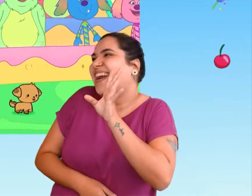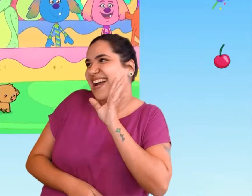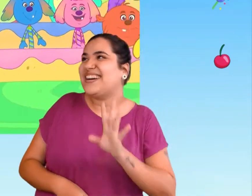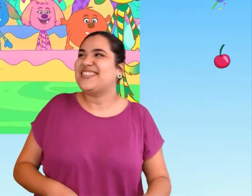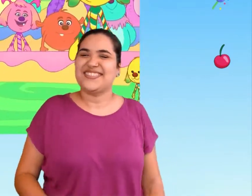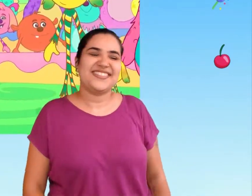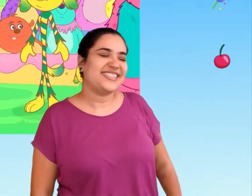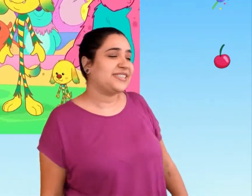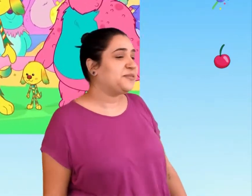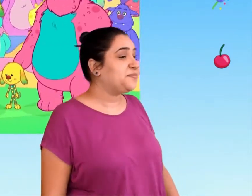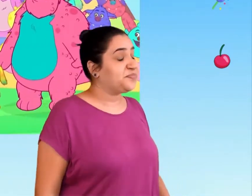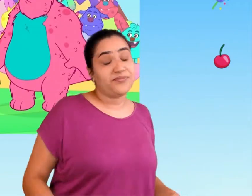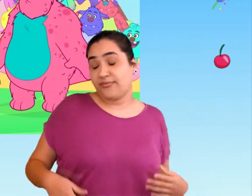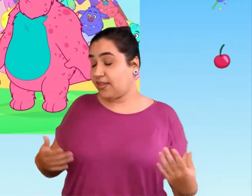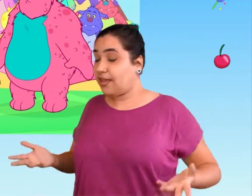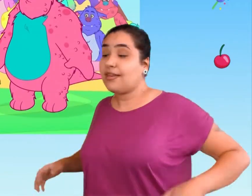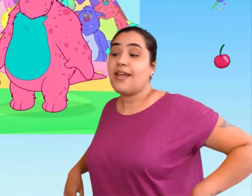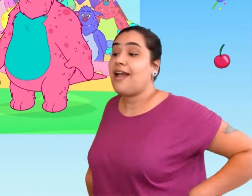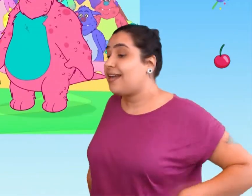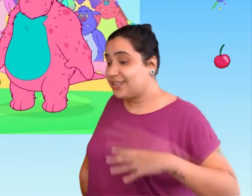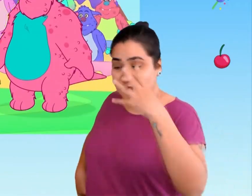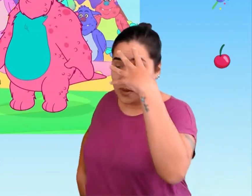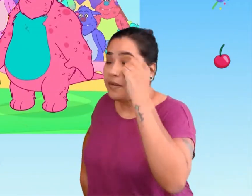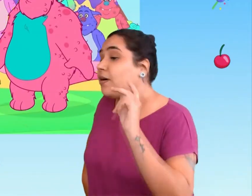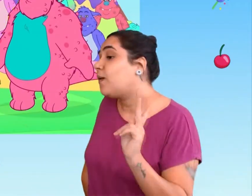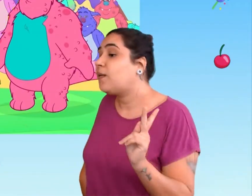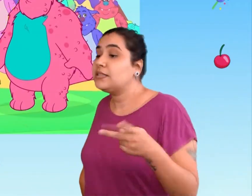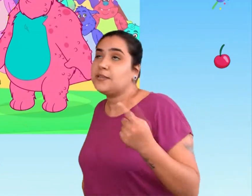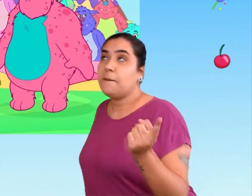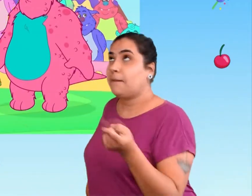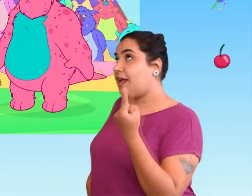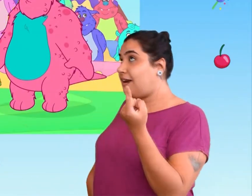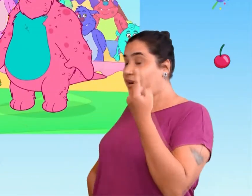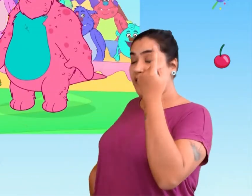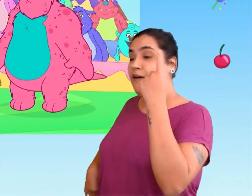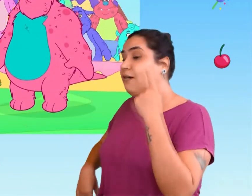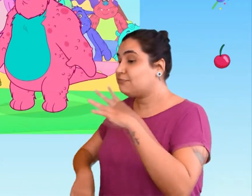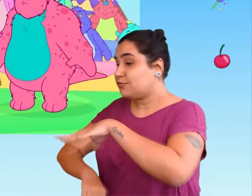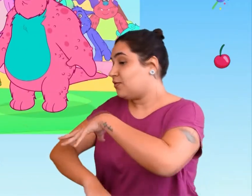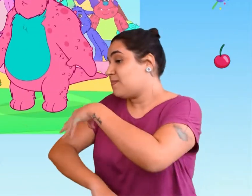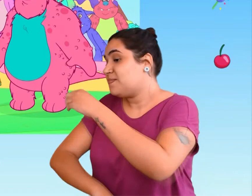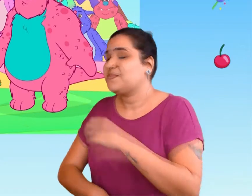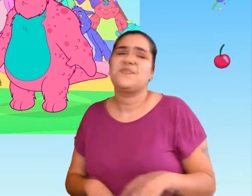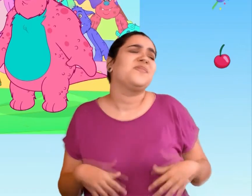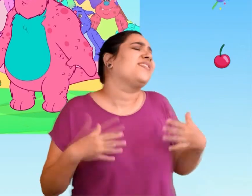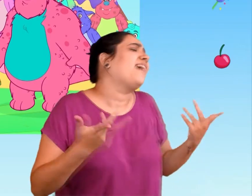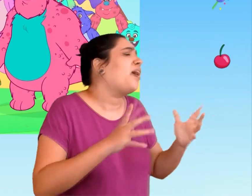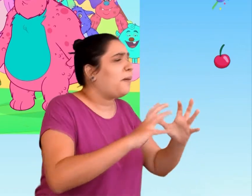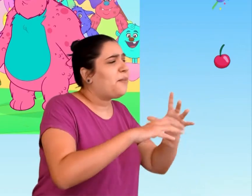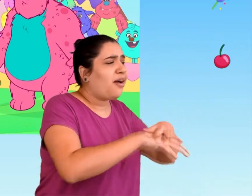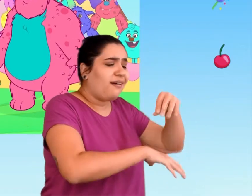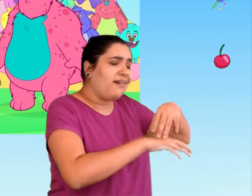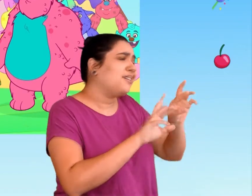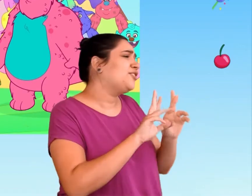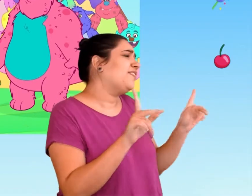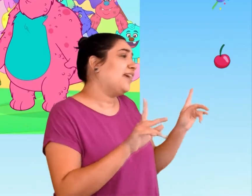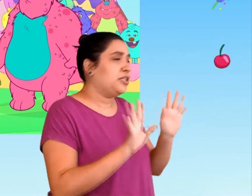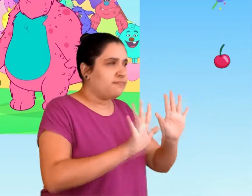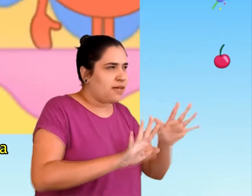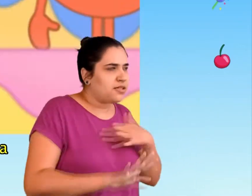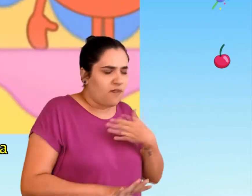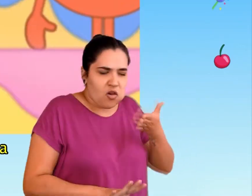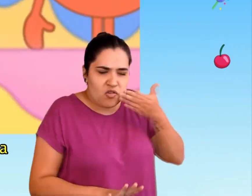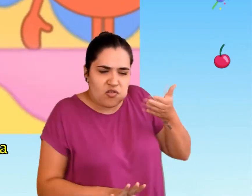foi muito legal. E aí, Chocomark? O que aconteceu com o melhor da Chocolândia? Ah, essa bola é